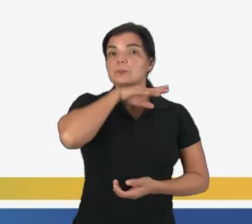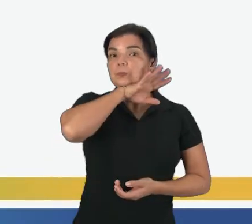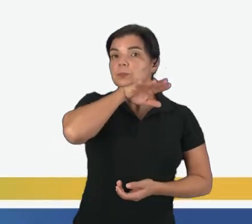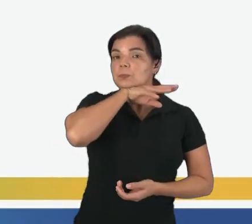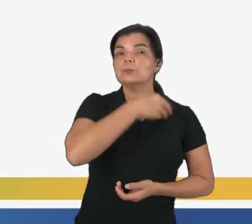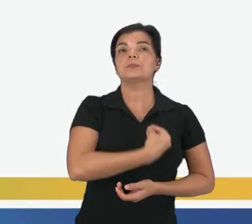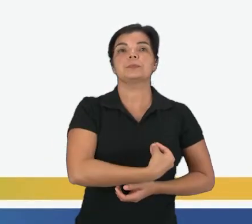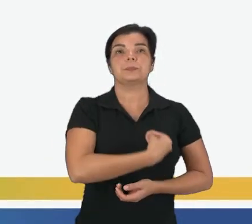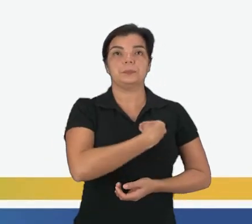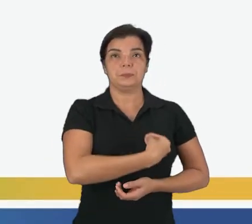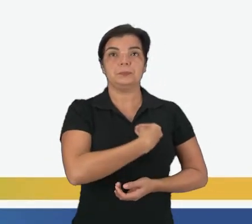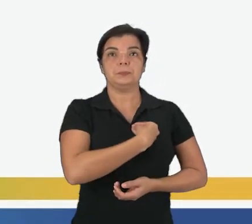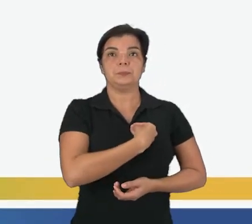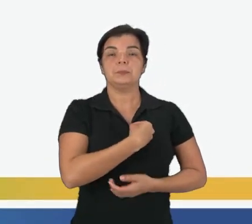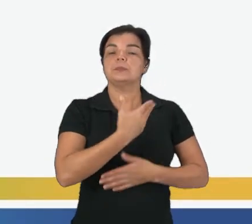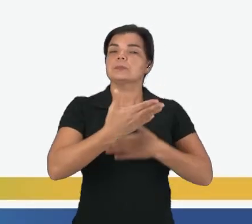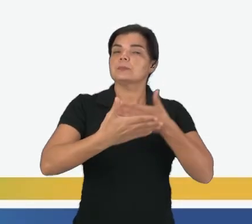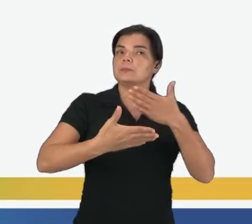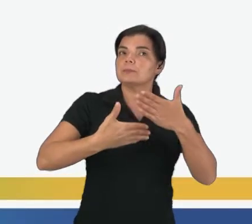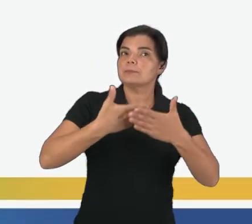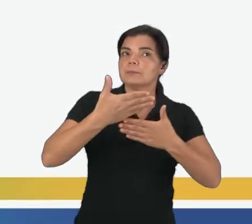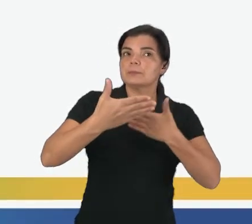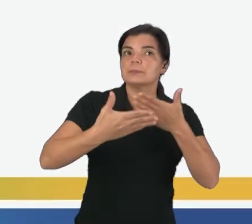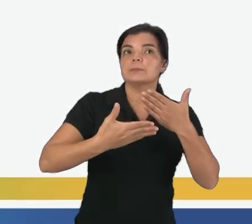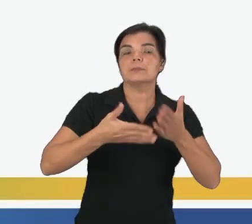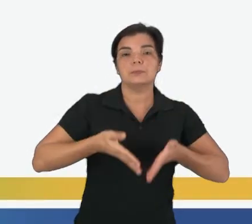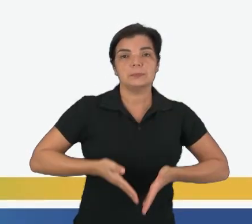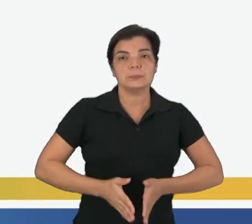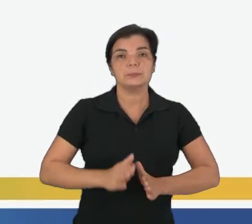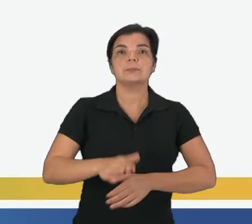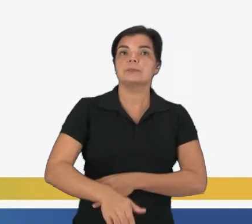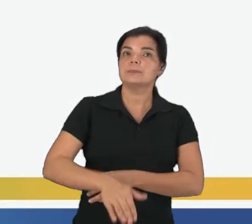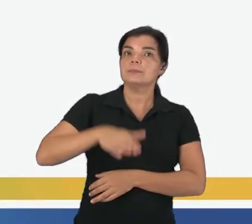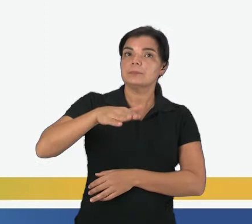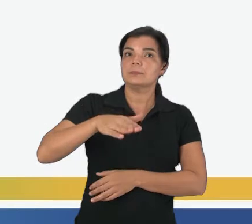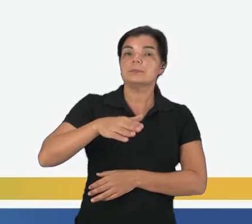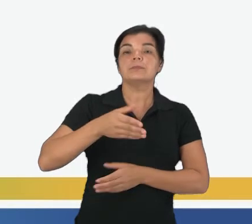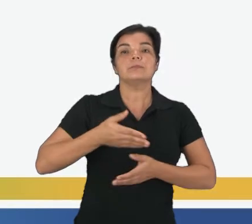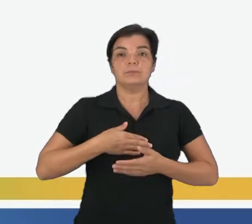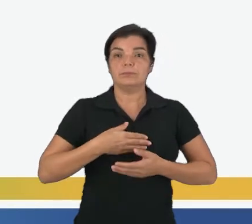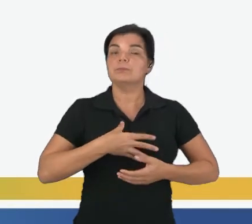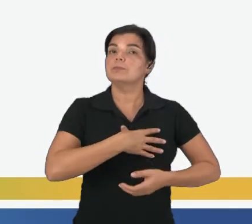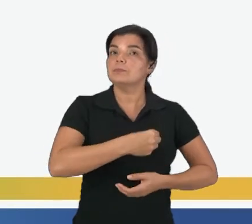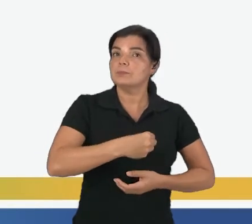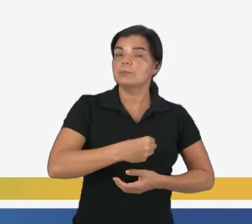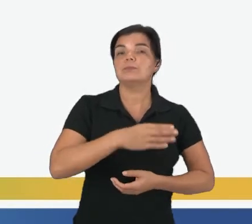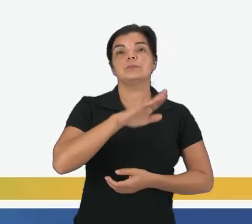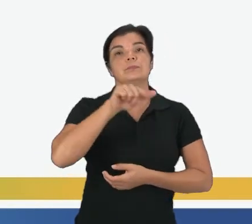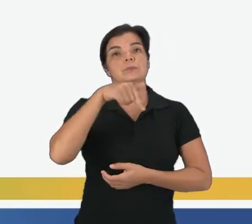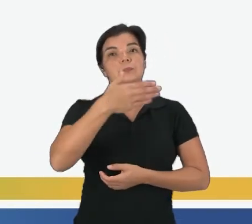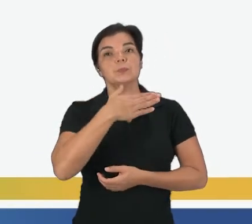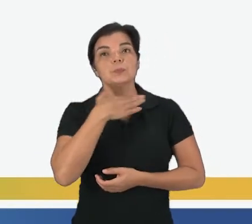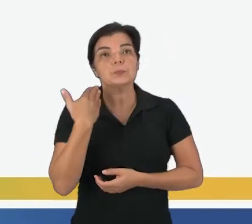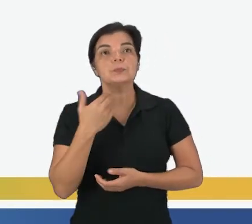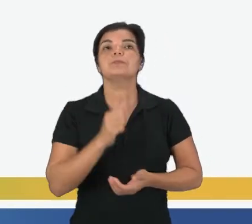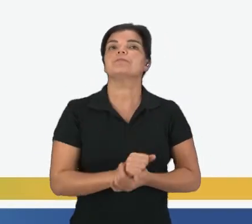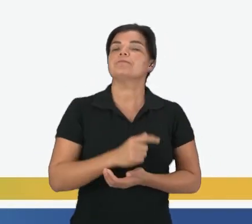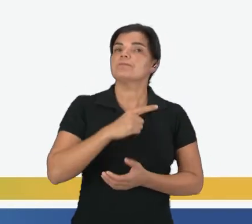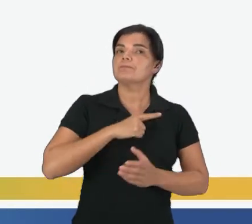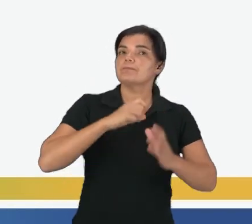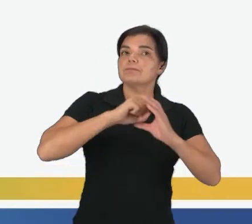Os animais são seres vivos. Eles passam pelos processos de nascer, crescer, reproduzir-se e morrer. Possuem